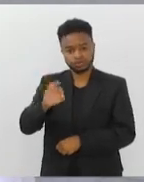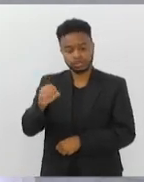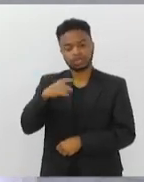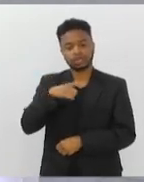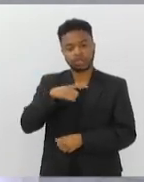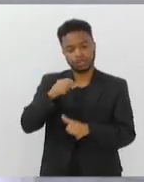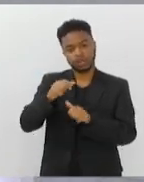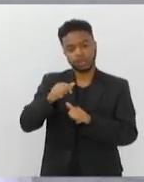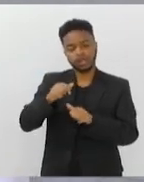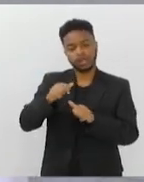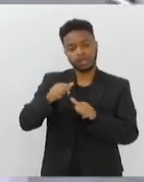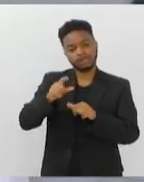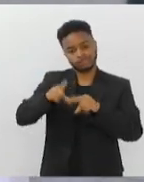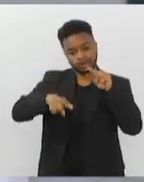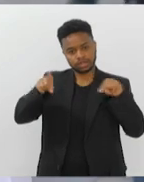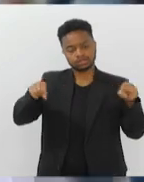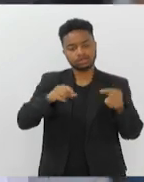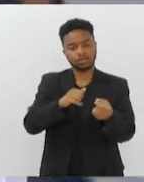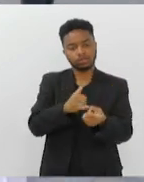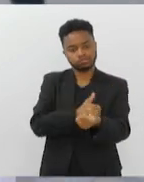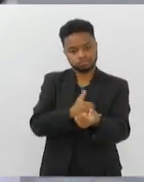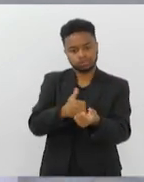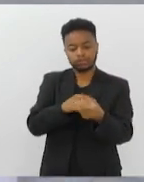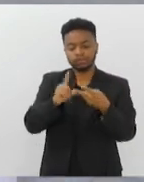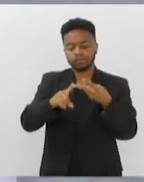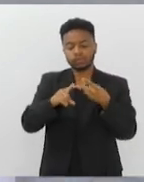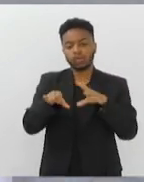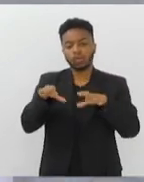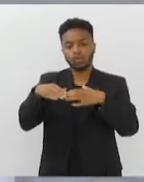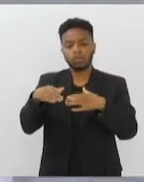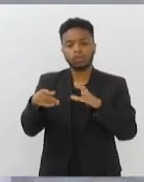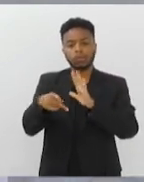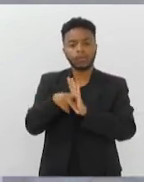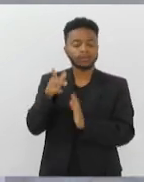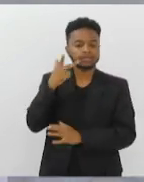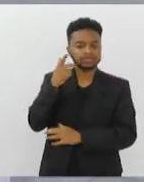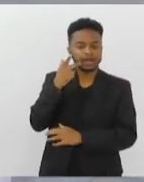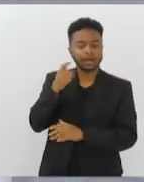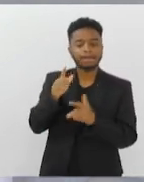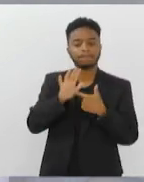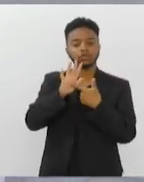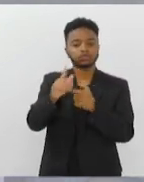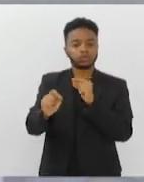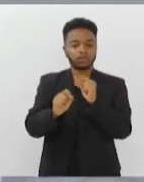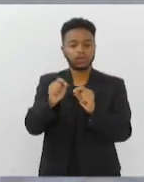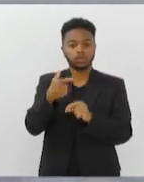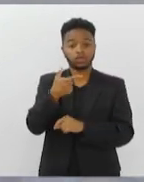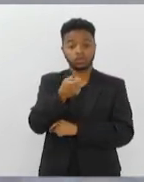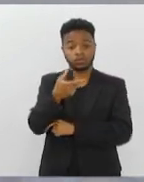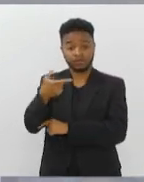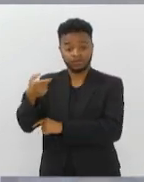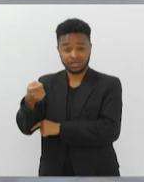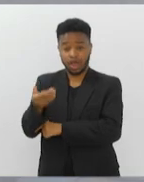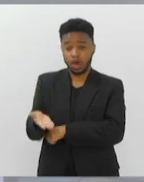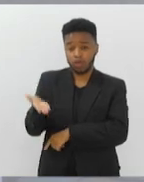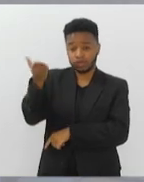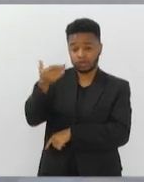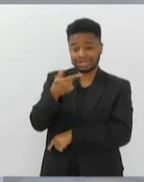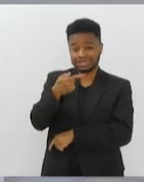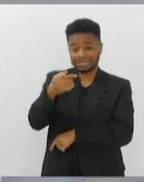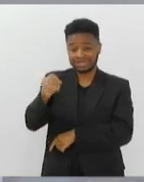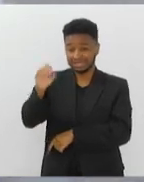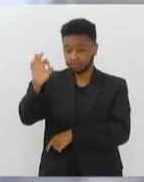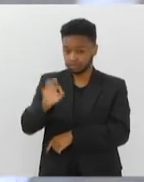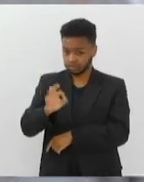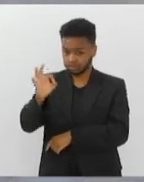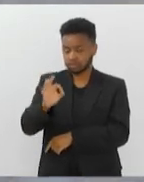outro estudo, por um outro grupo do Ceará, com 700 crianças, mostrou que esse número, em 2020, já subiu para quase